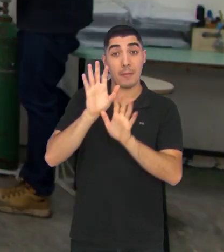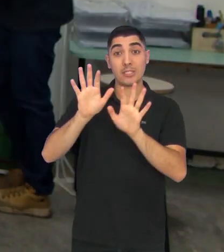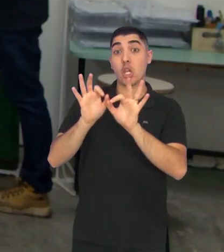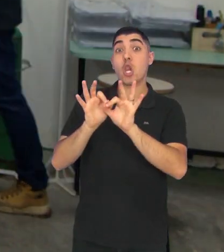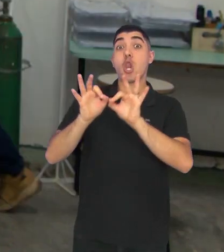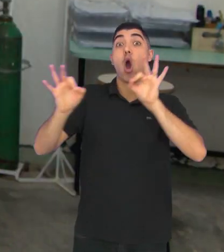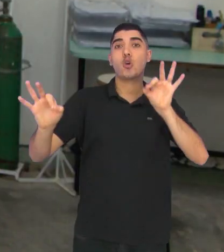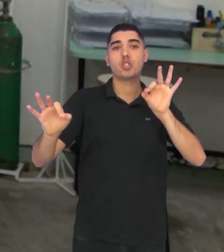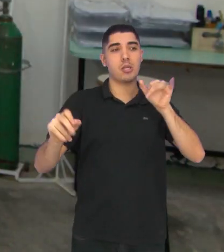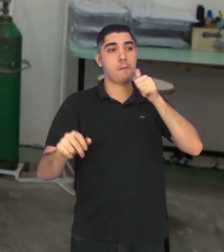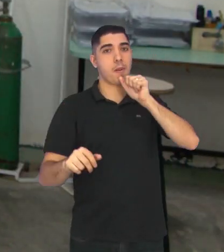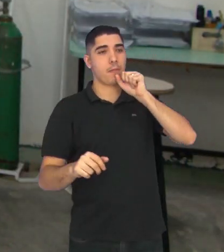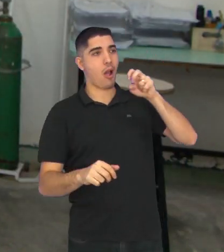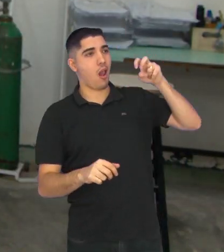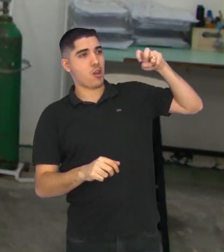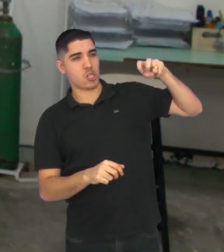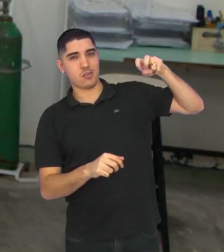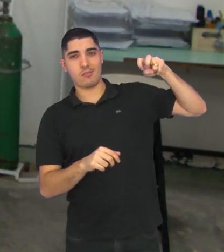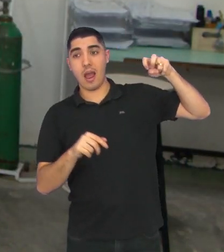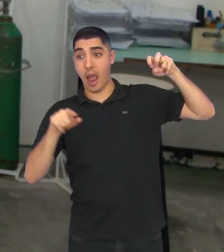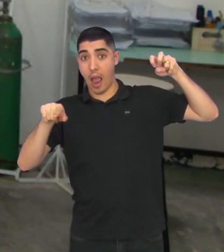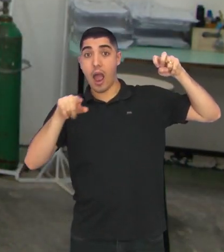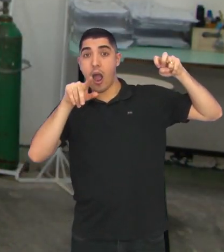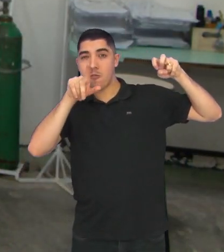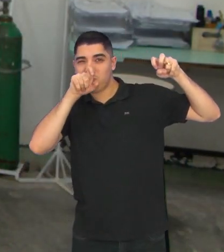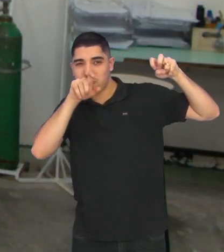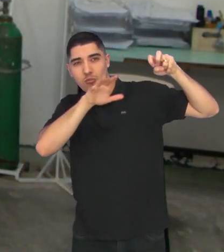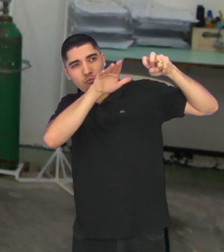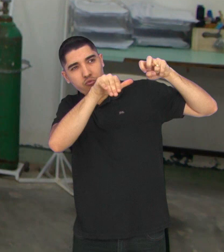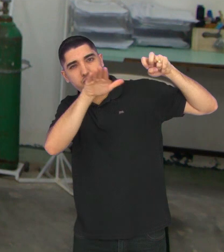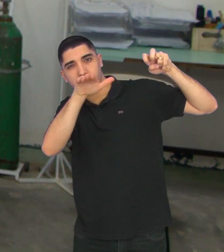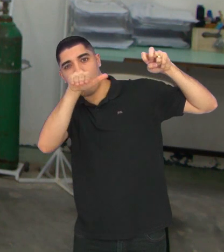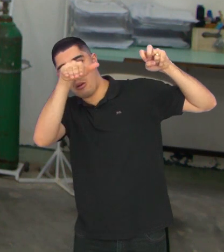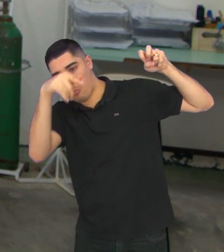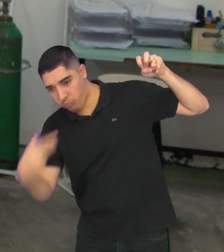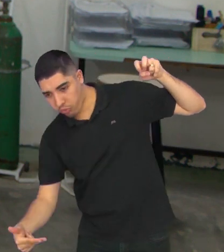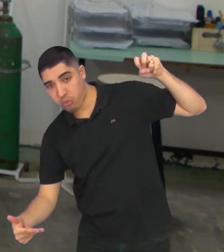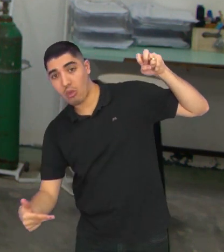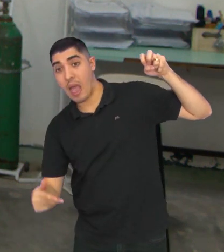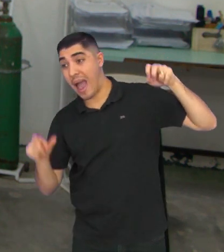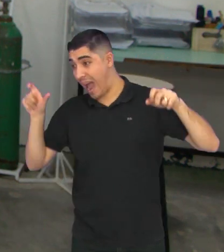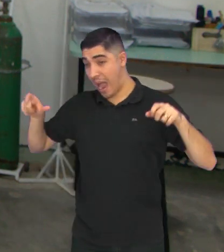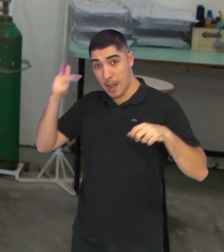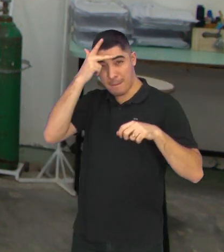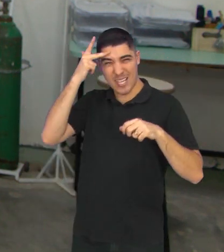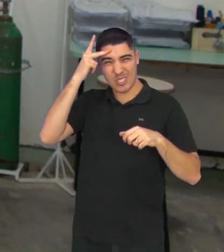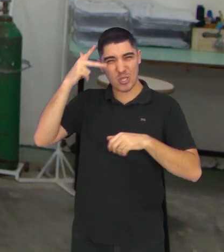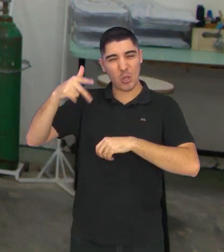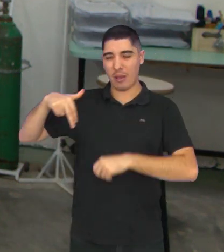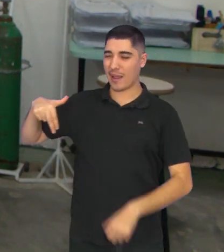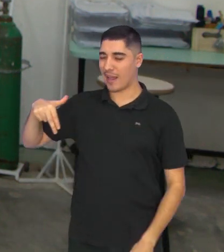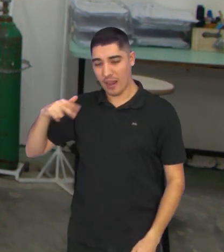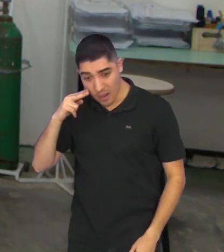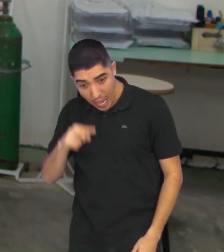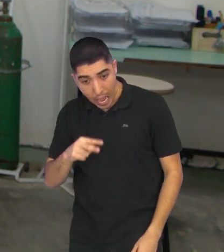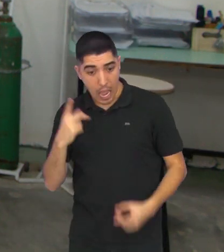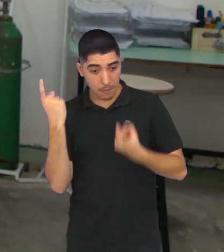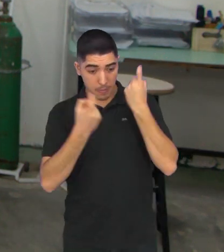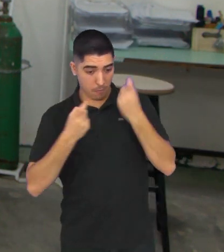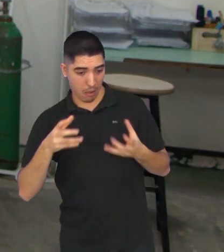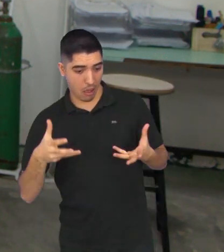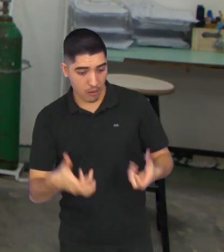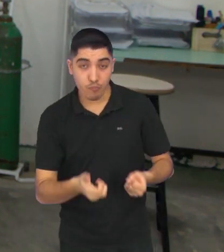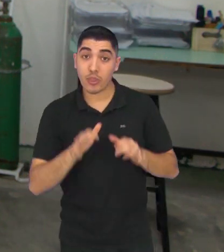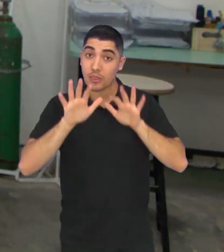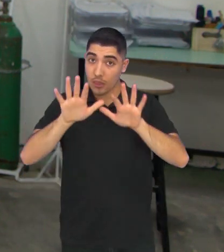longe monitorando e aí eles acabam indo para o chão, então as pessoas ficam preocupadas, ficam apreensivas. A